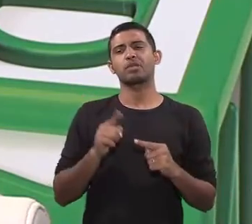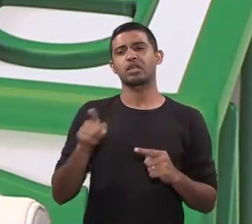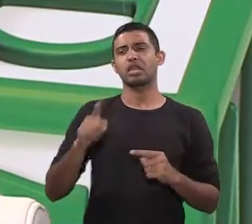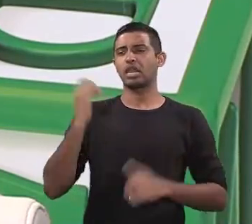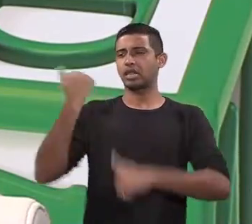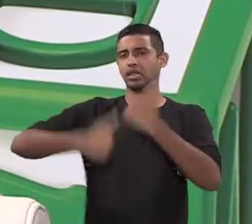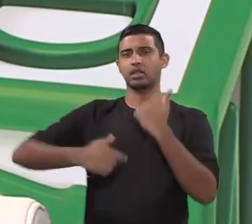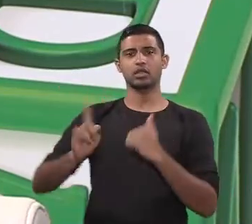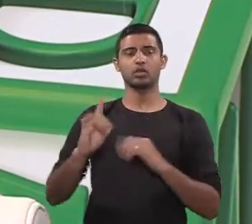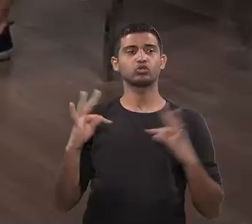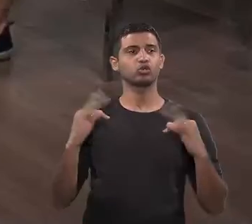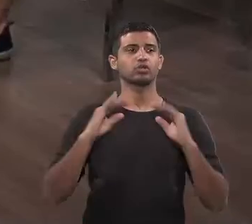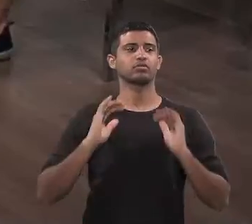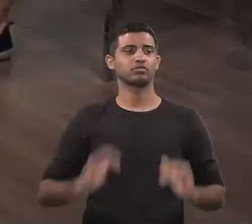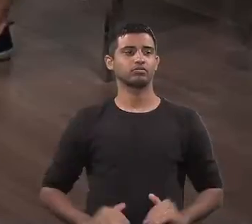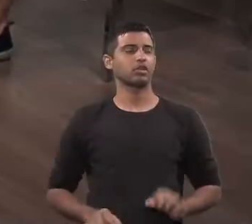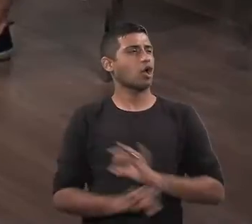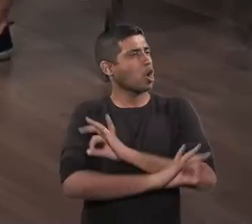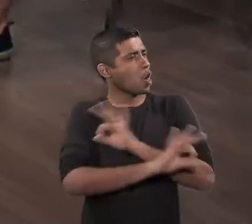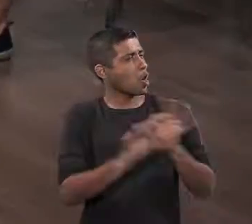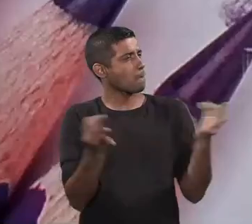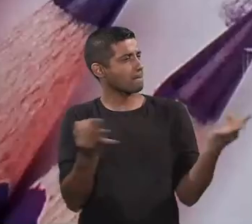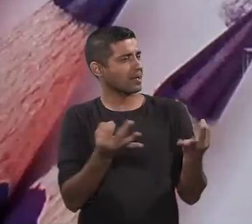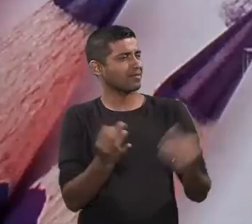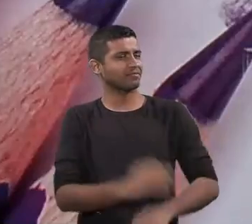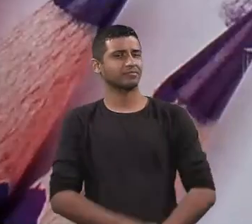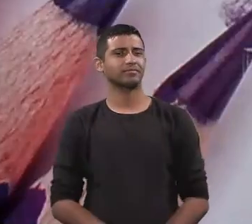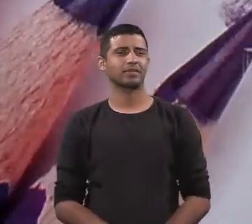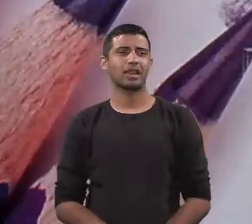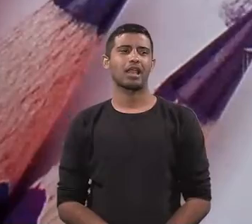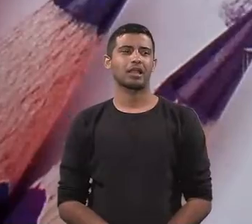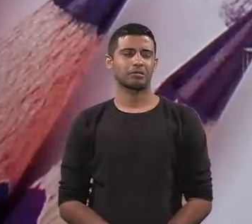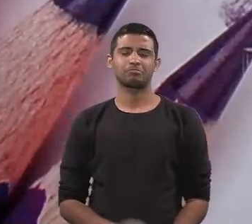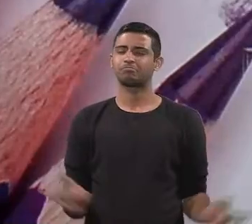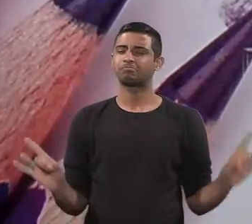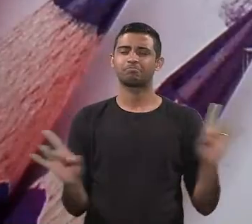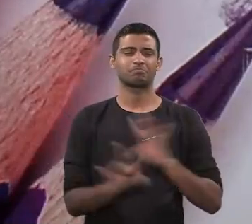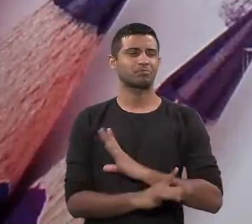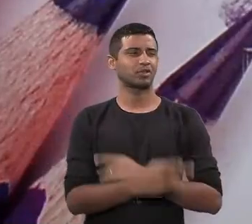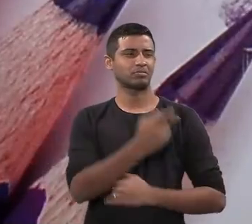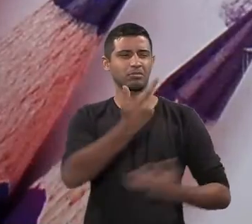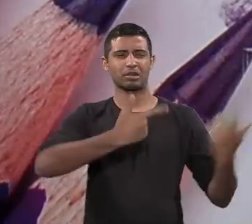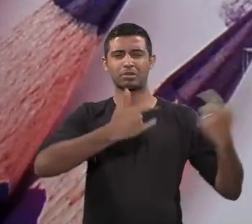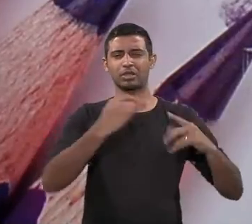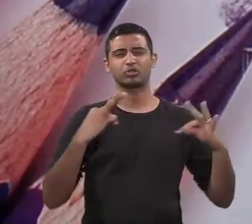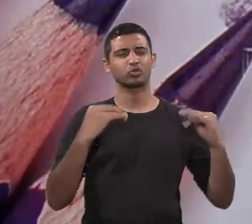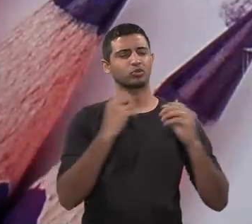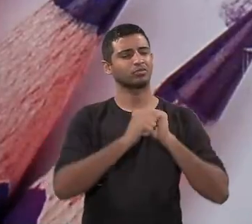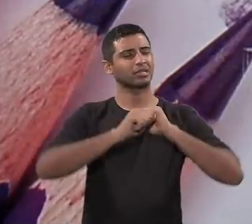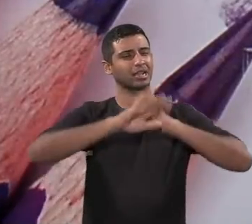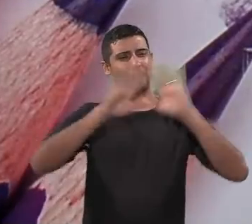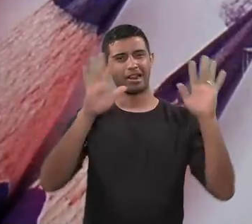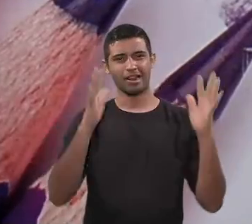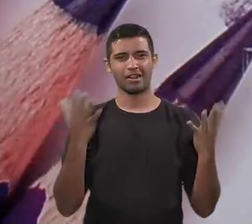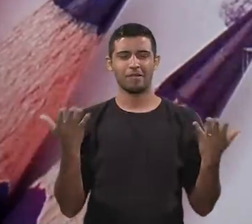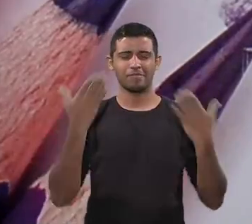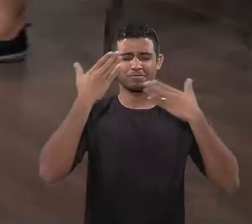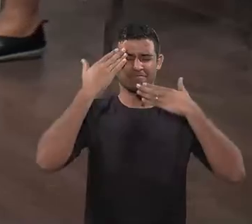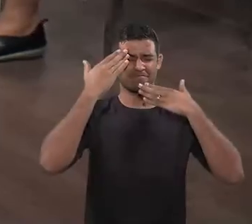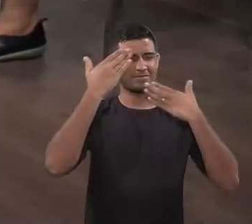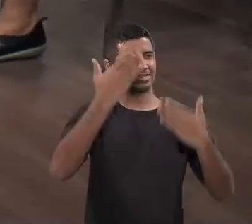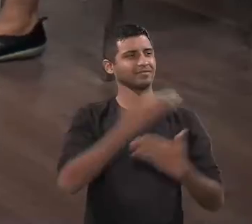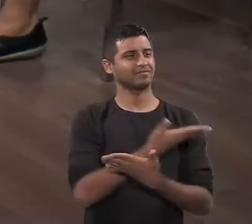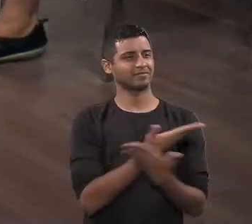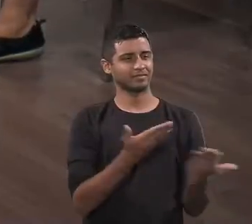gerar o cidadão pleno. Perfeito. Com essa, vou fechar aí, porque eu acho que com essa nada precisa ser mais dito por hora.